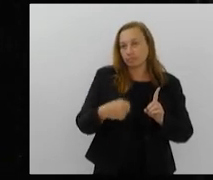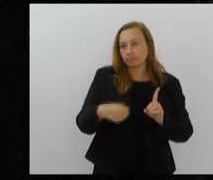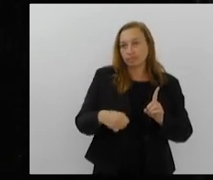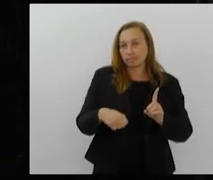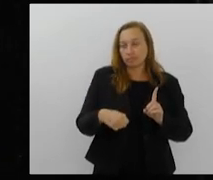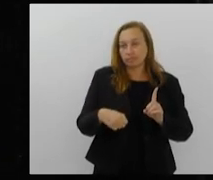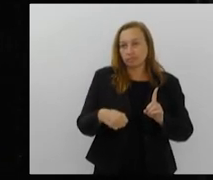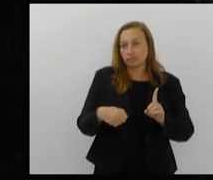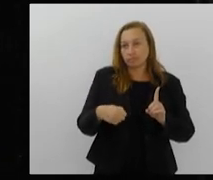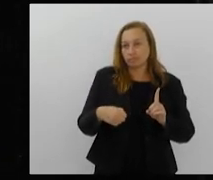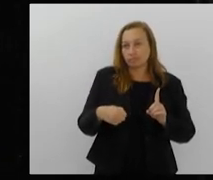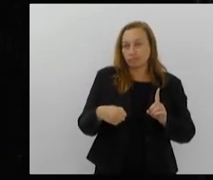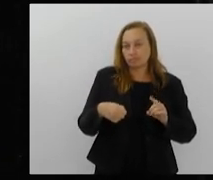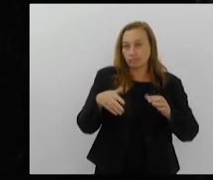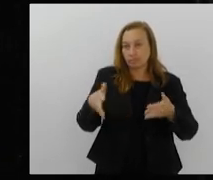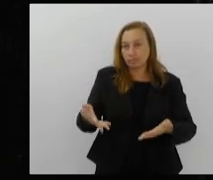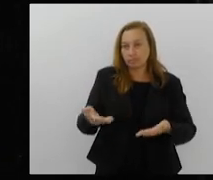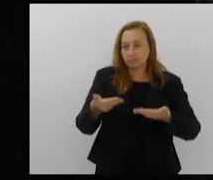suplente e perder